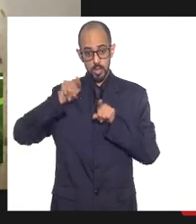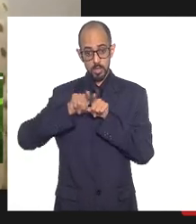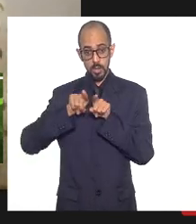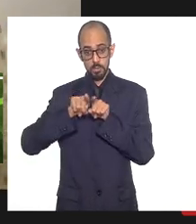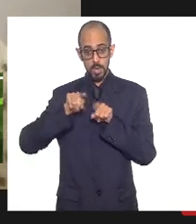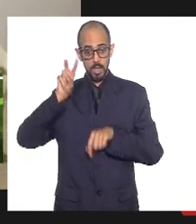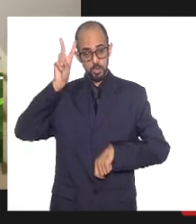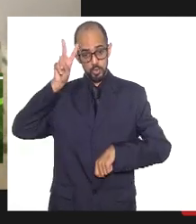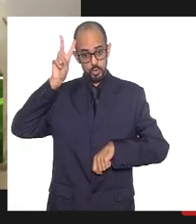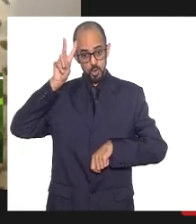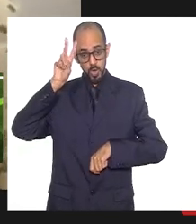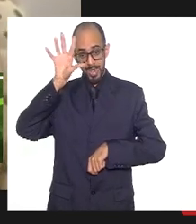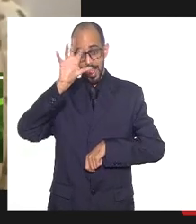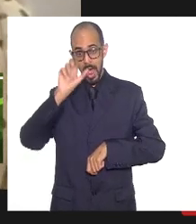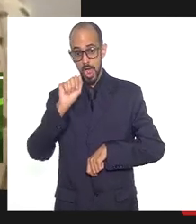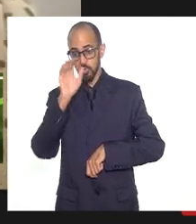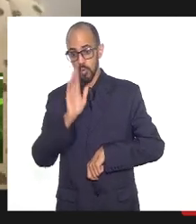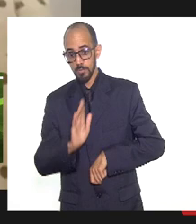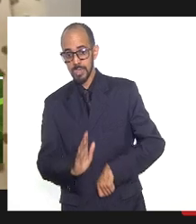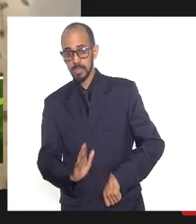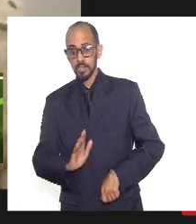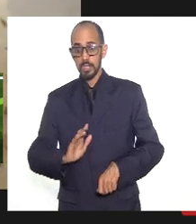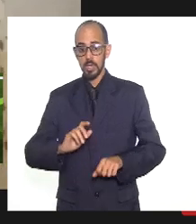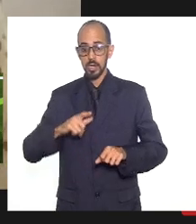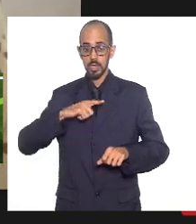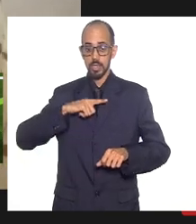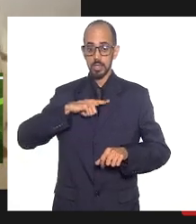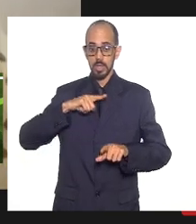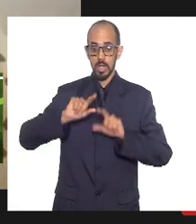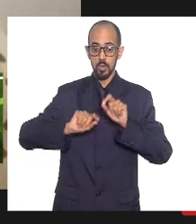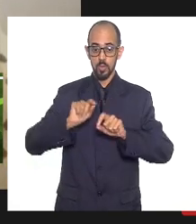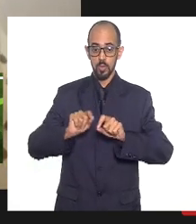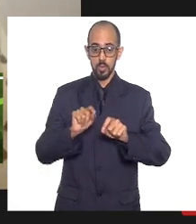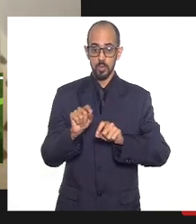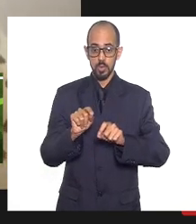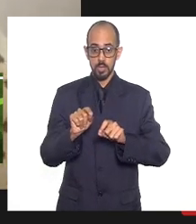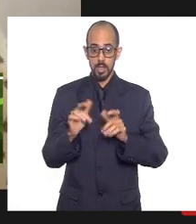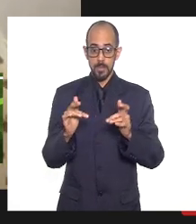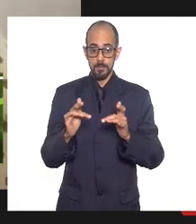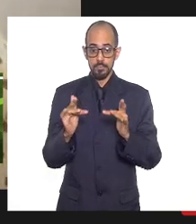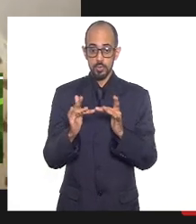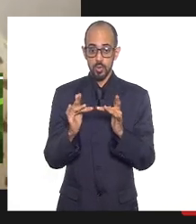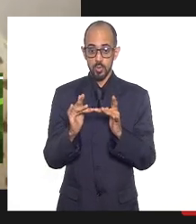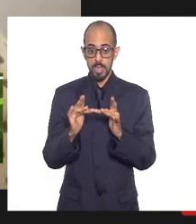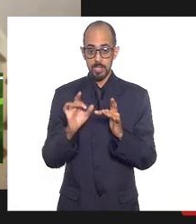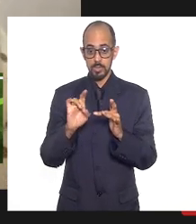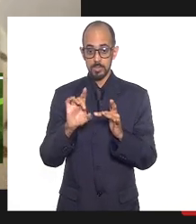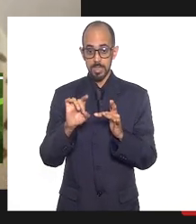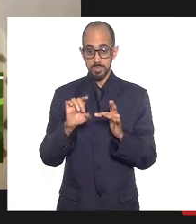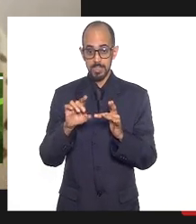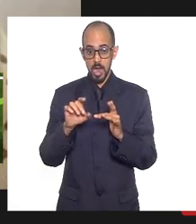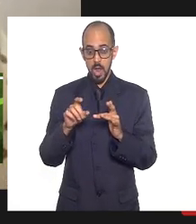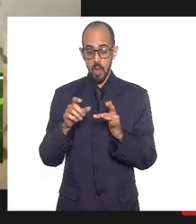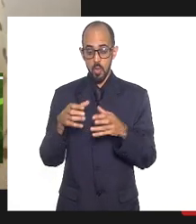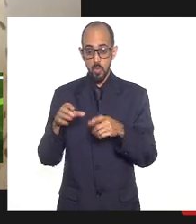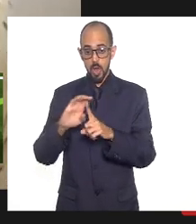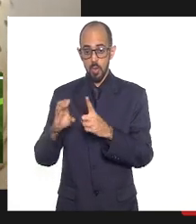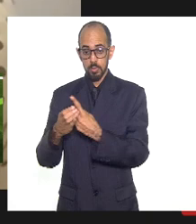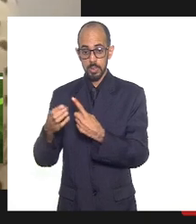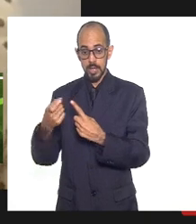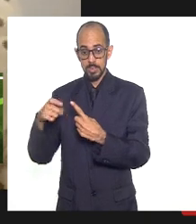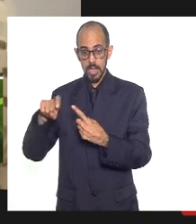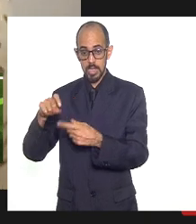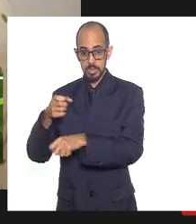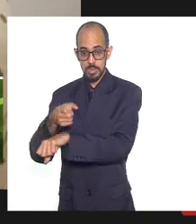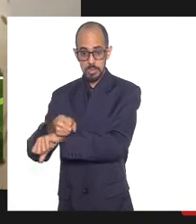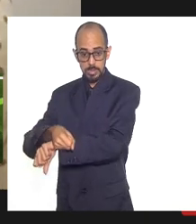história afro-brasileira, que tem a ver, em especial, com a nossa população quilombola, é essencial. Então,